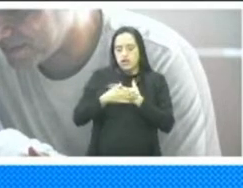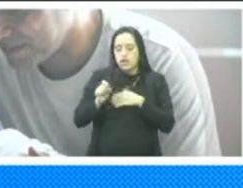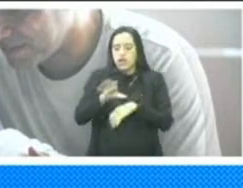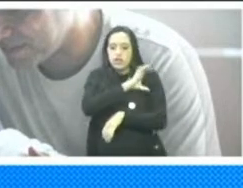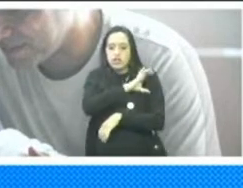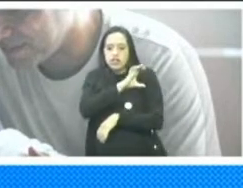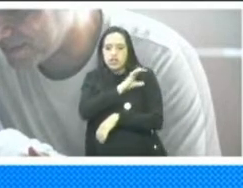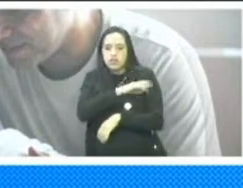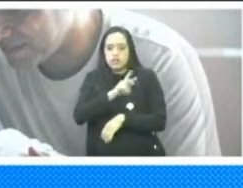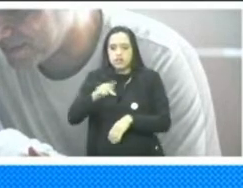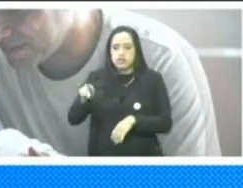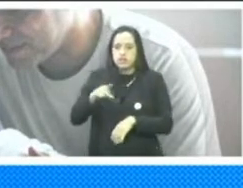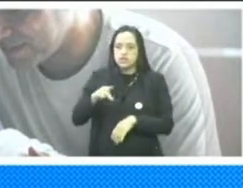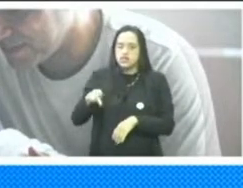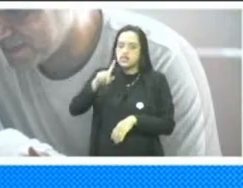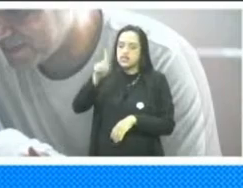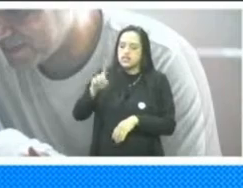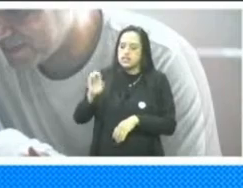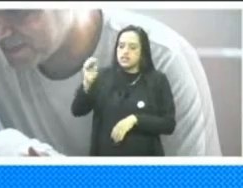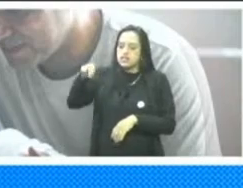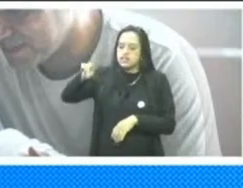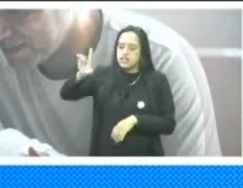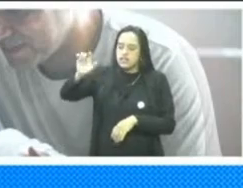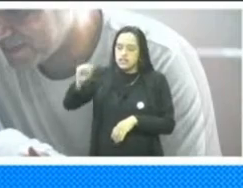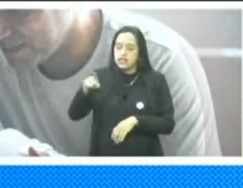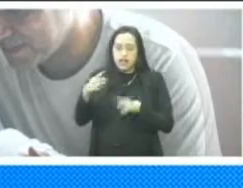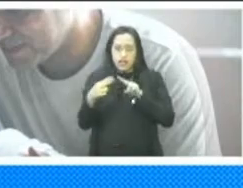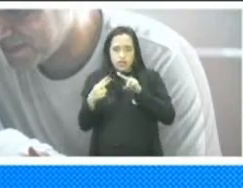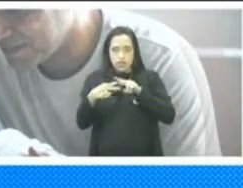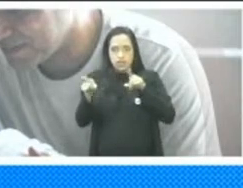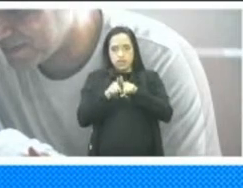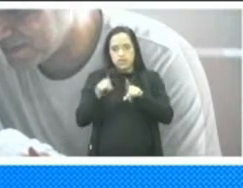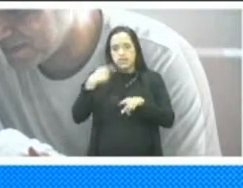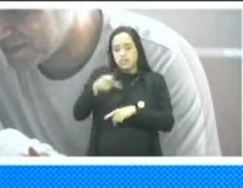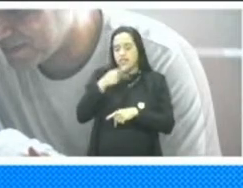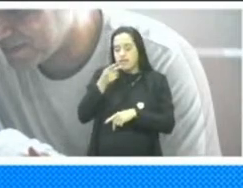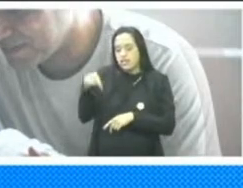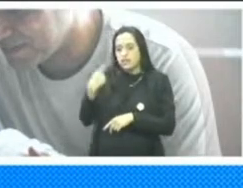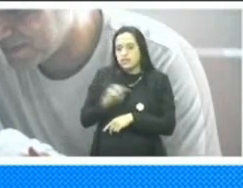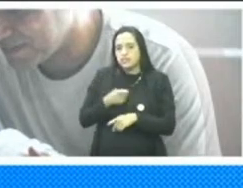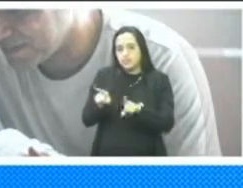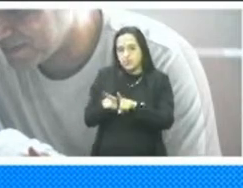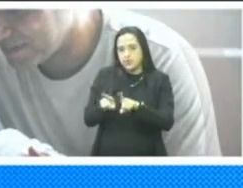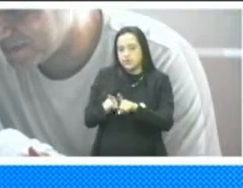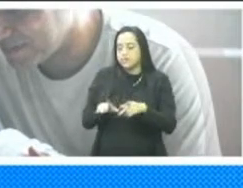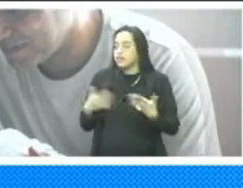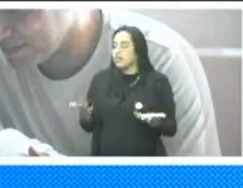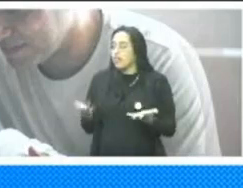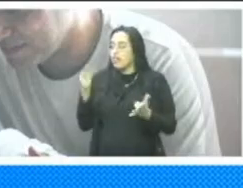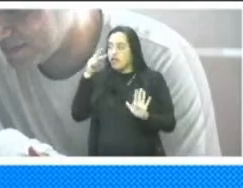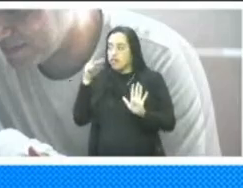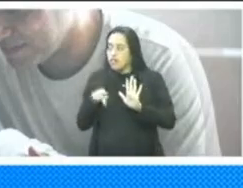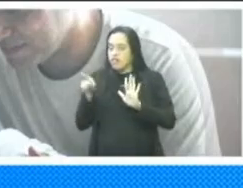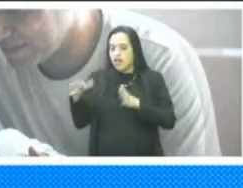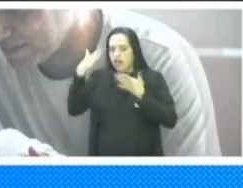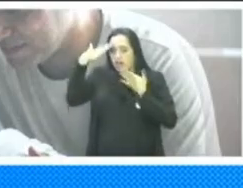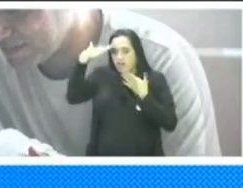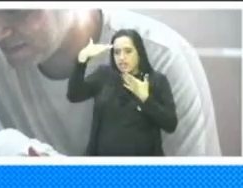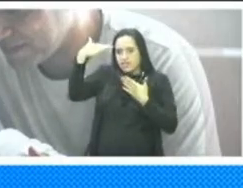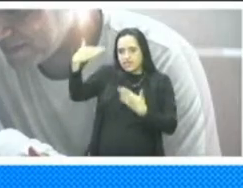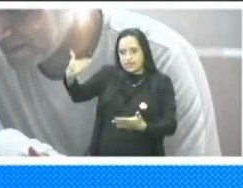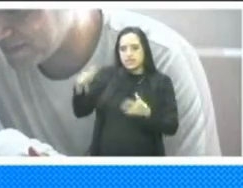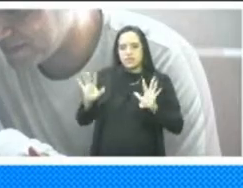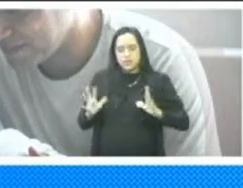pela professora Zene Lamy, que está aqui online, daqui a pouquinho vai falar com a gente. Então, também agradecer,